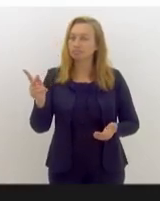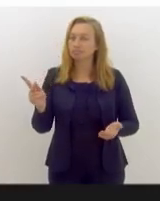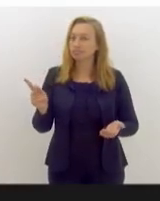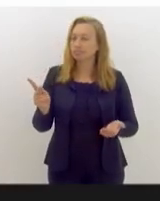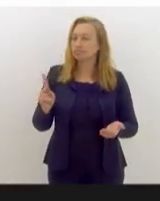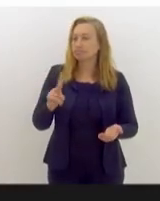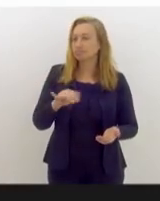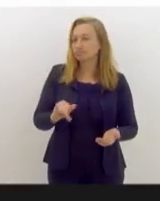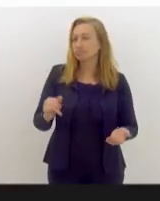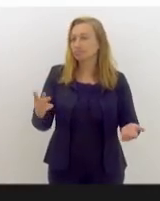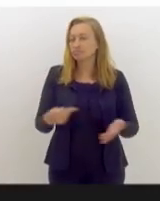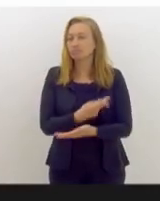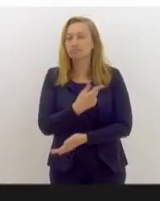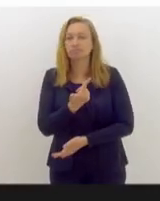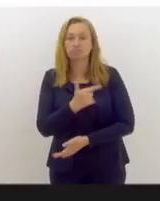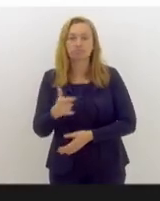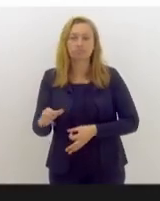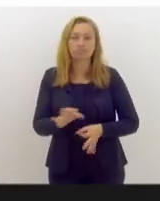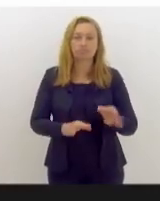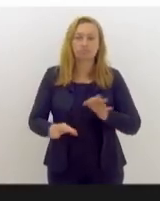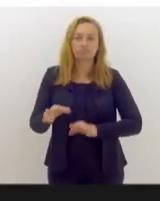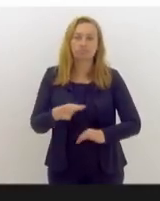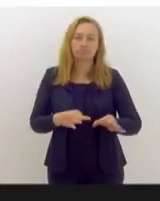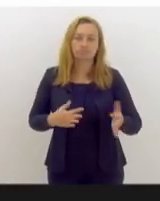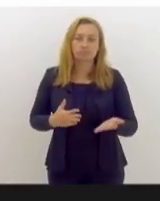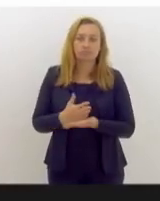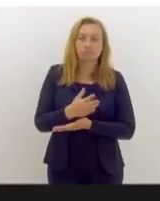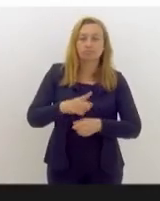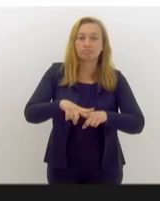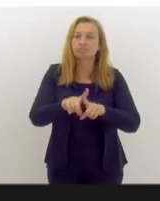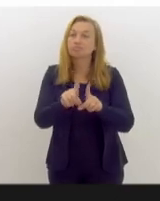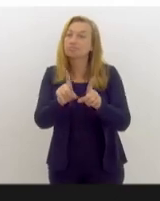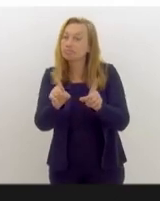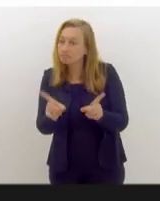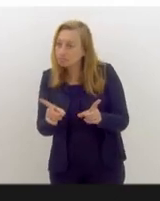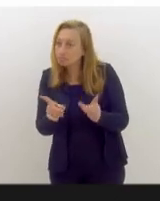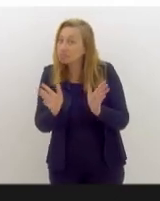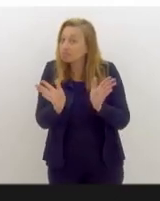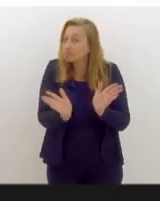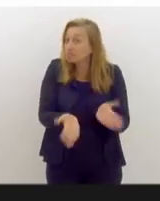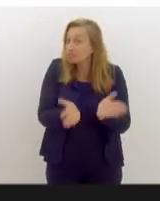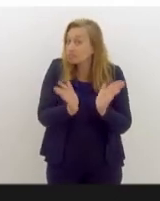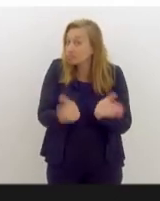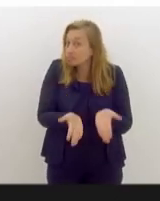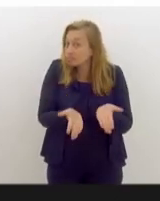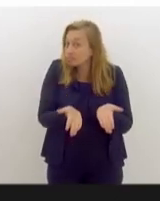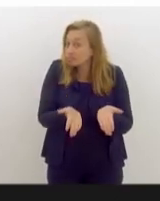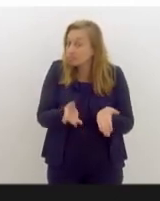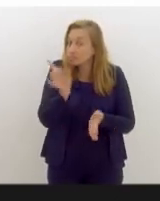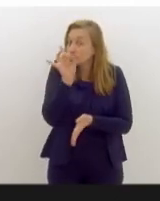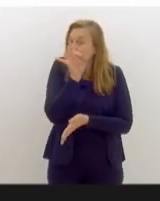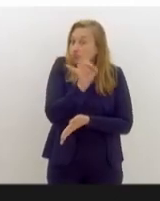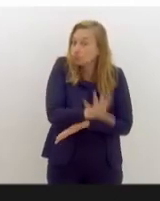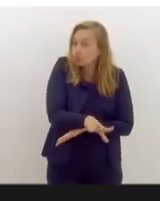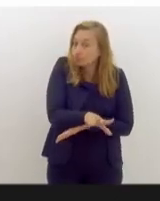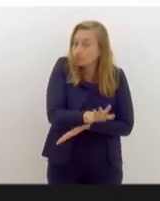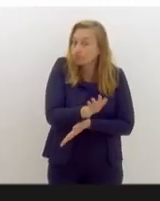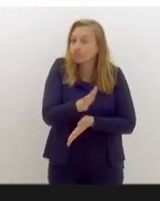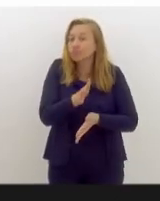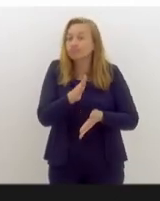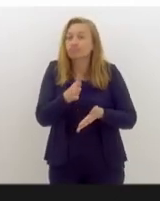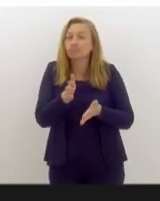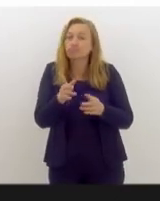não temos um plano aprovado, mas ele está agora em sua última